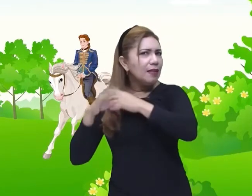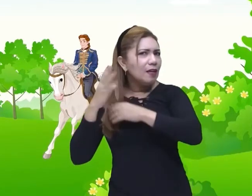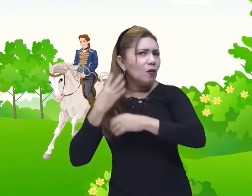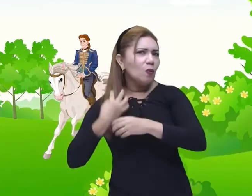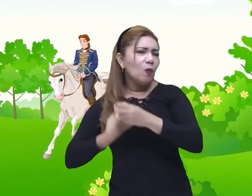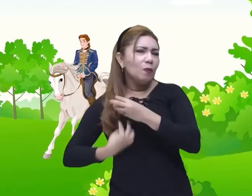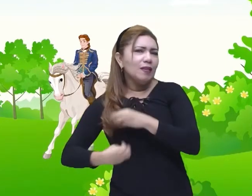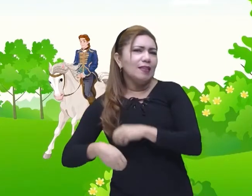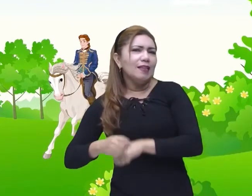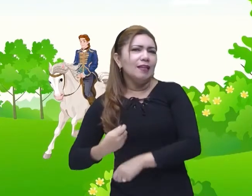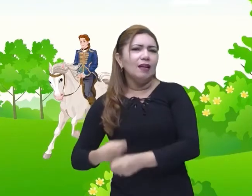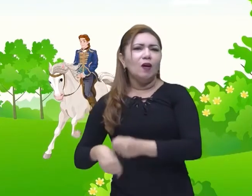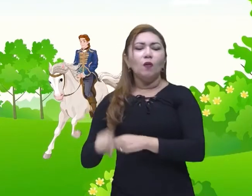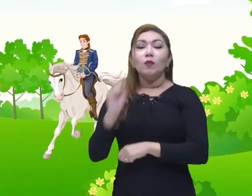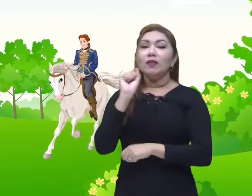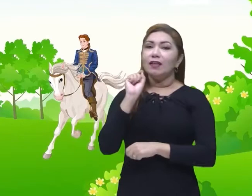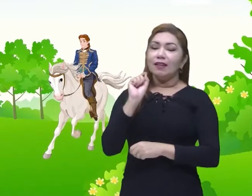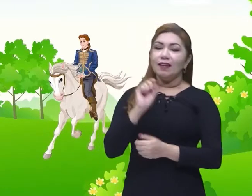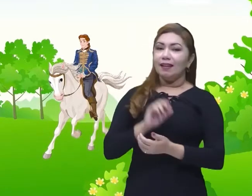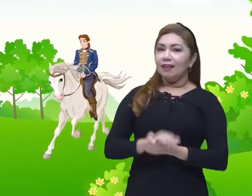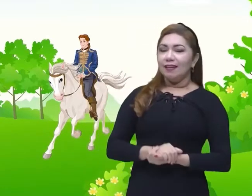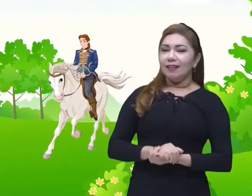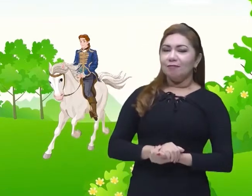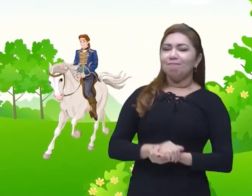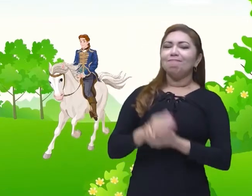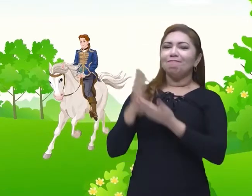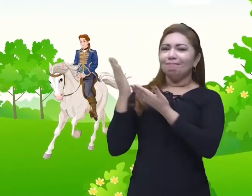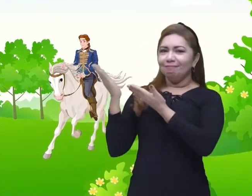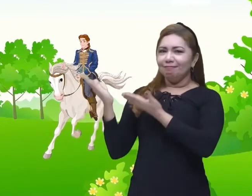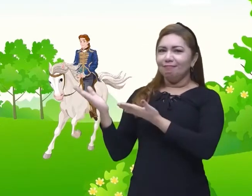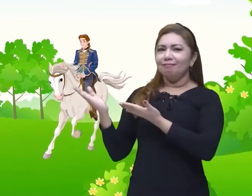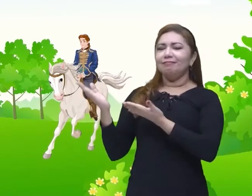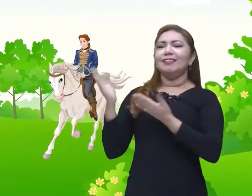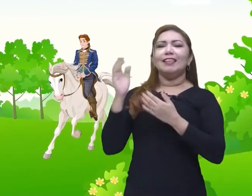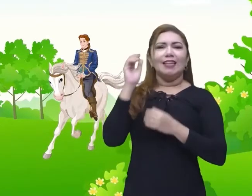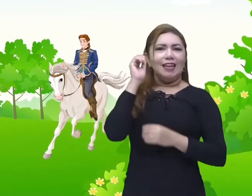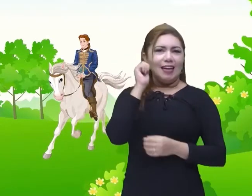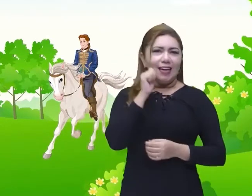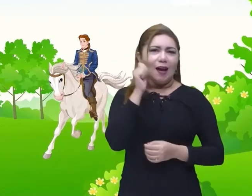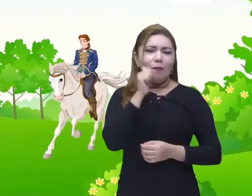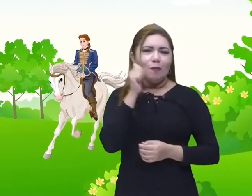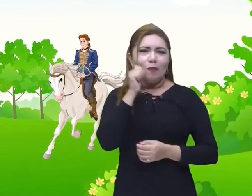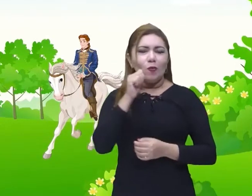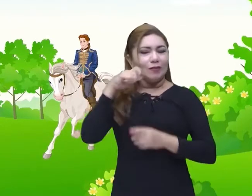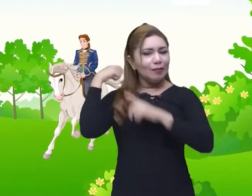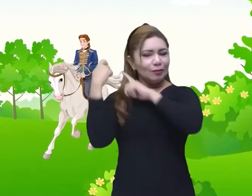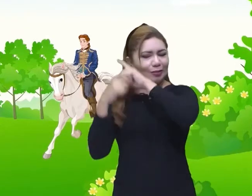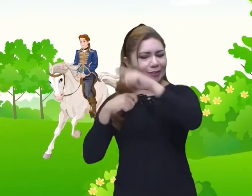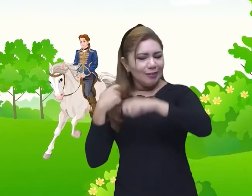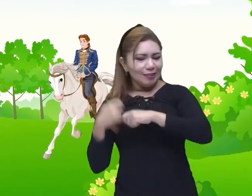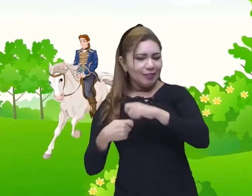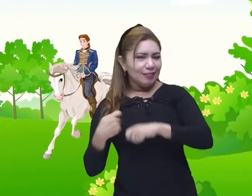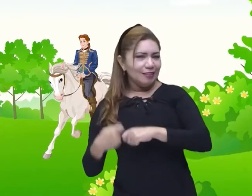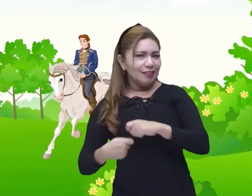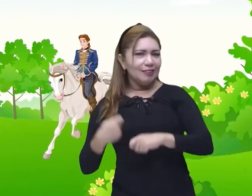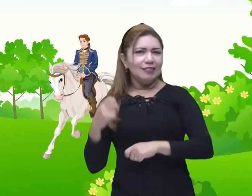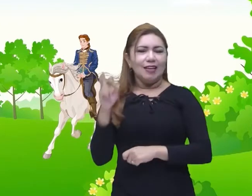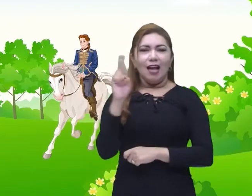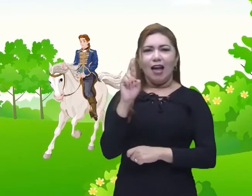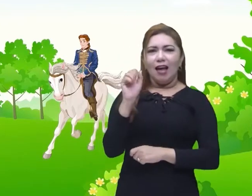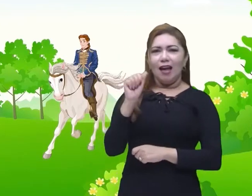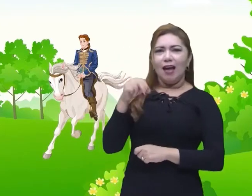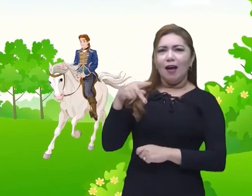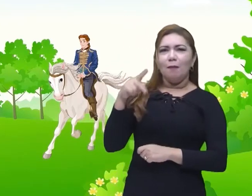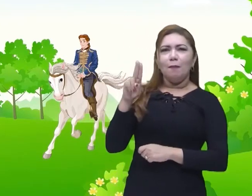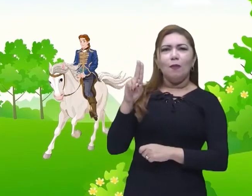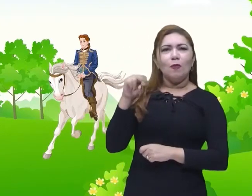é ela? As meninas sabem. Exatamente. Rapunzel. Então, como eu já